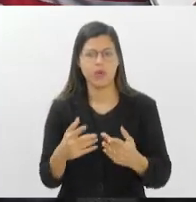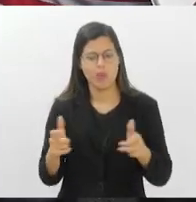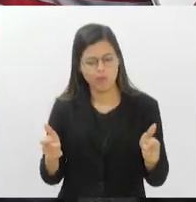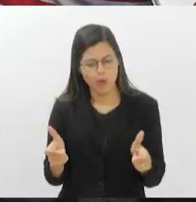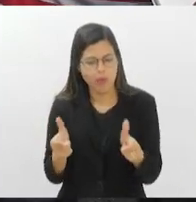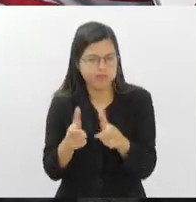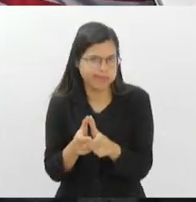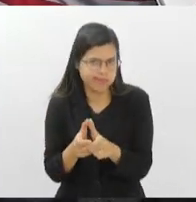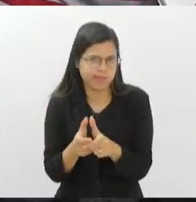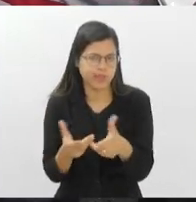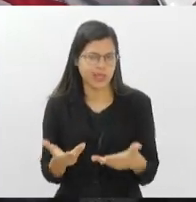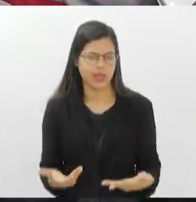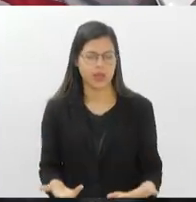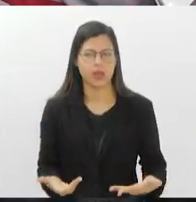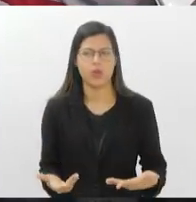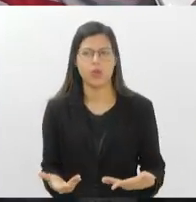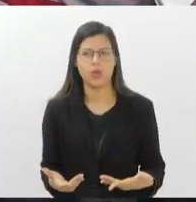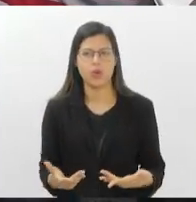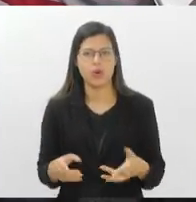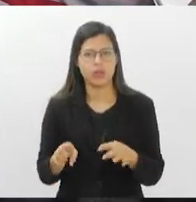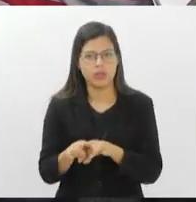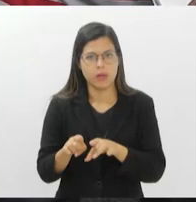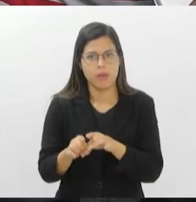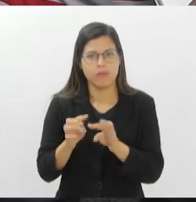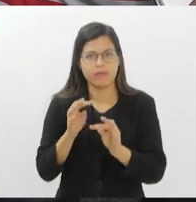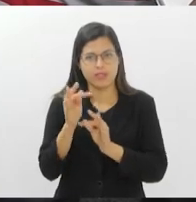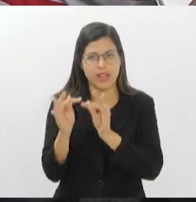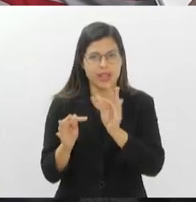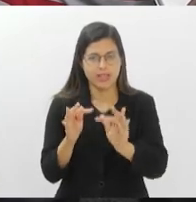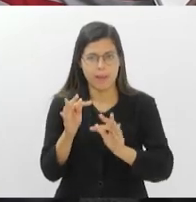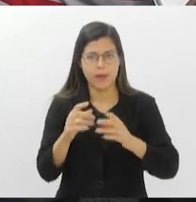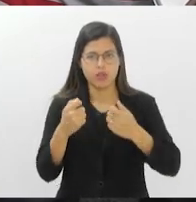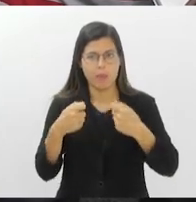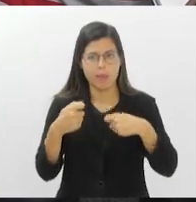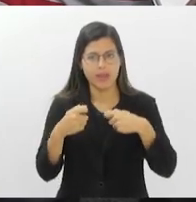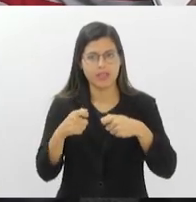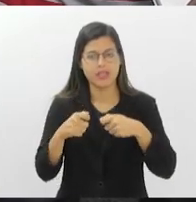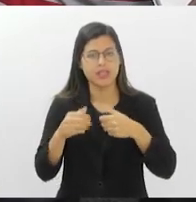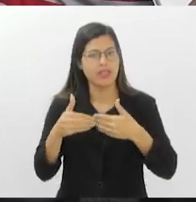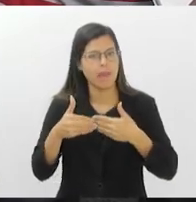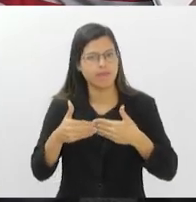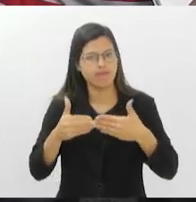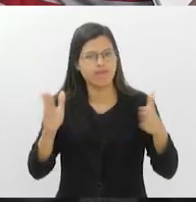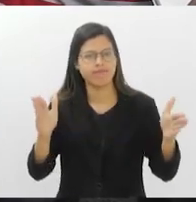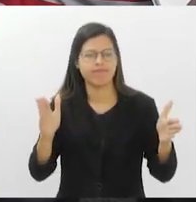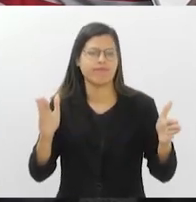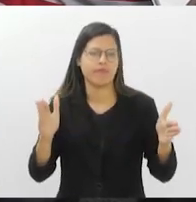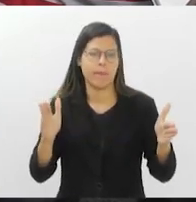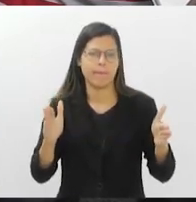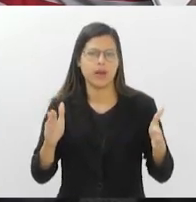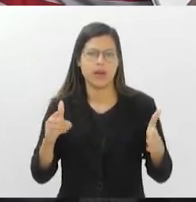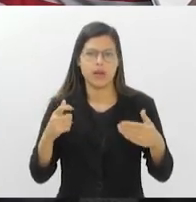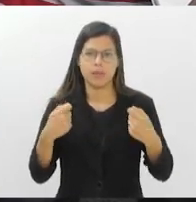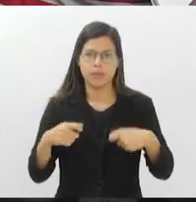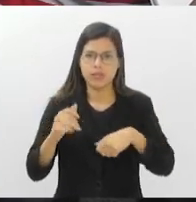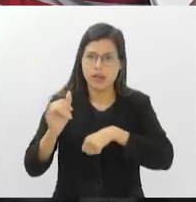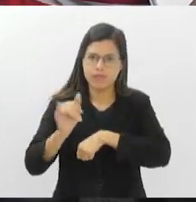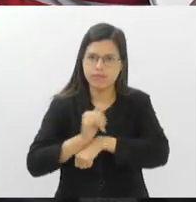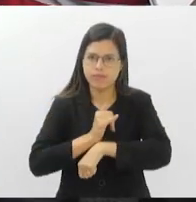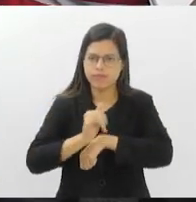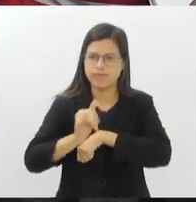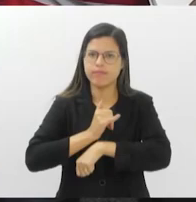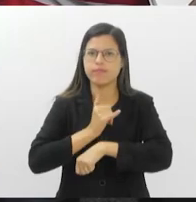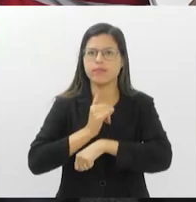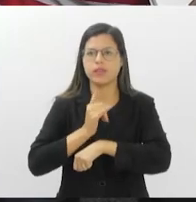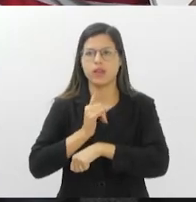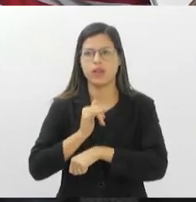pequeno, o espaço para o tratamento ele precisa ir para fora, a gente precisa muito desse dispositivo e